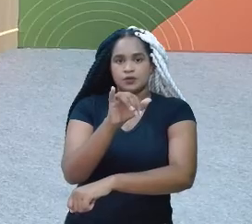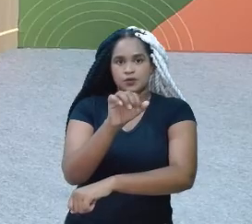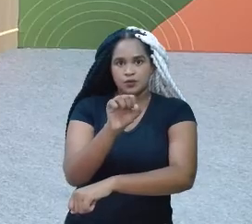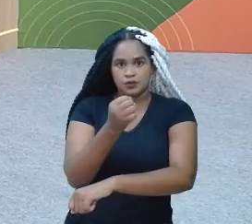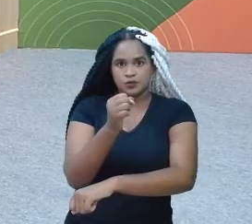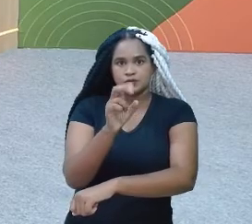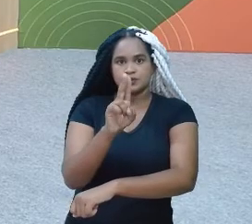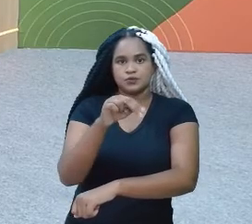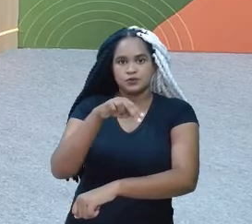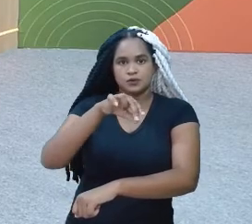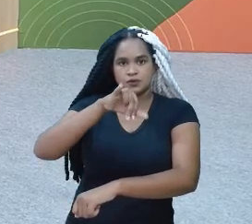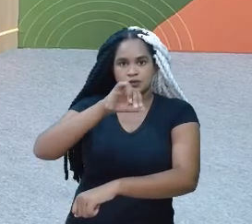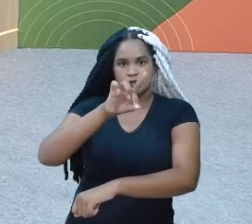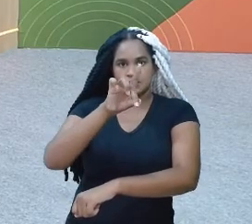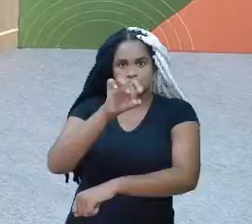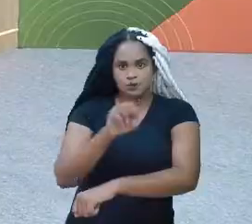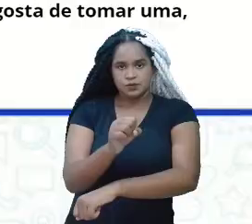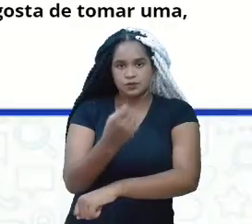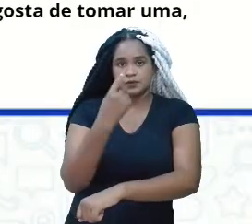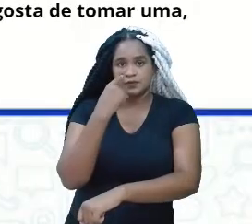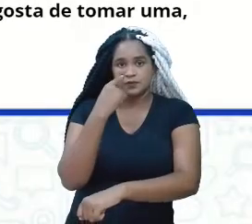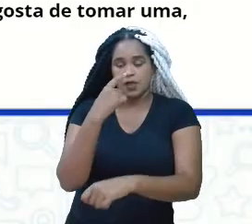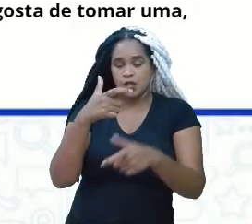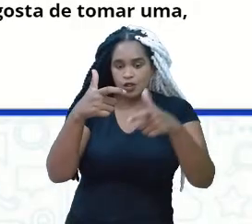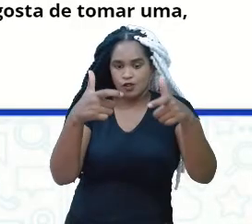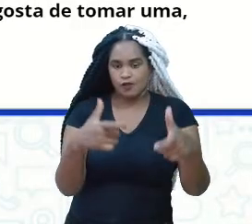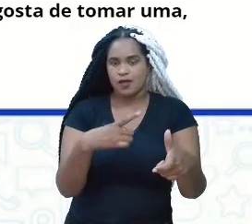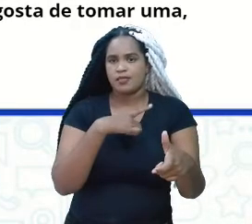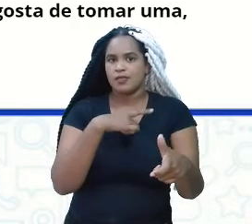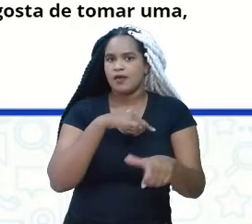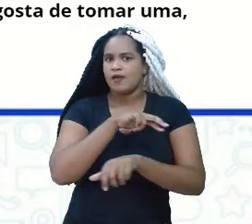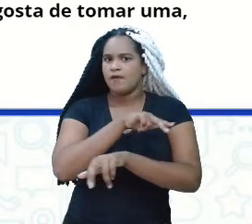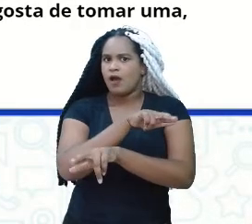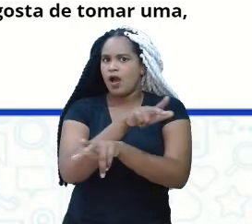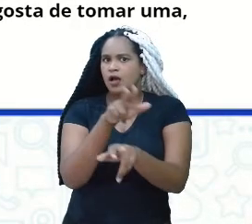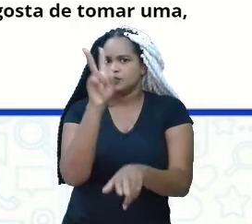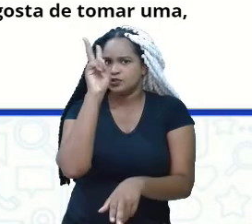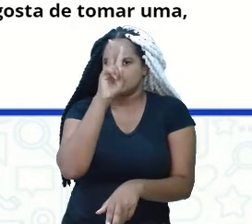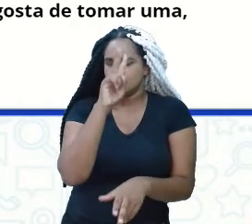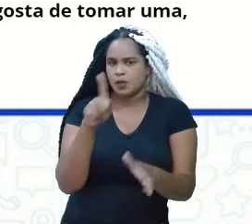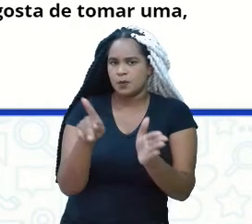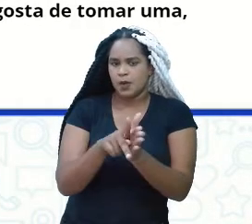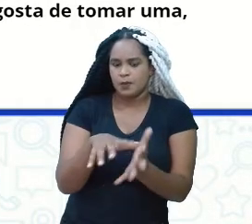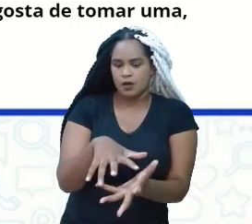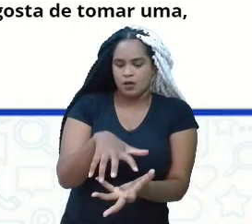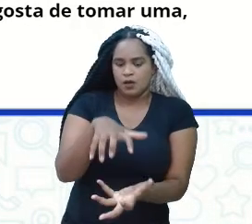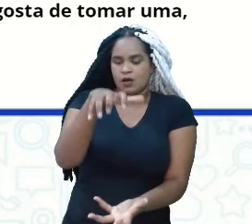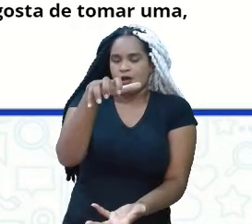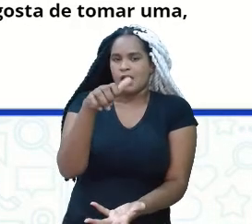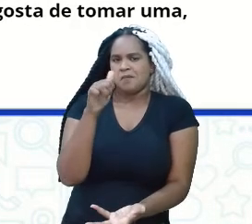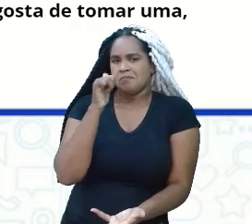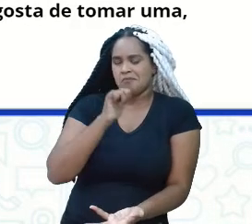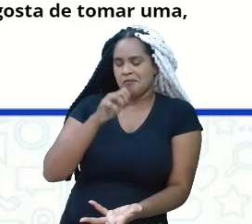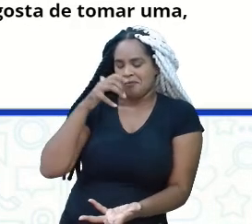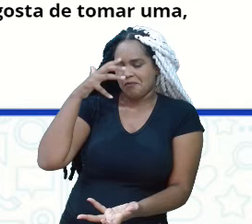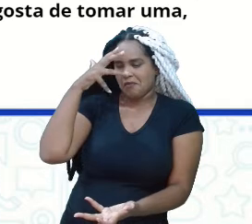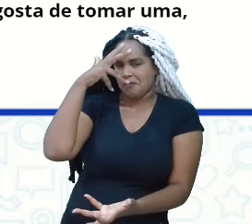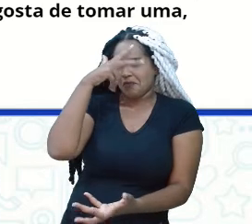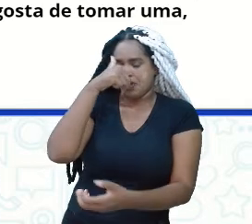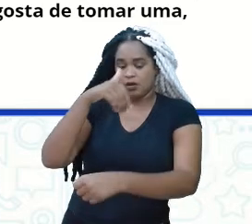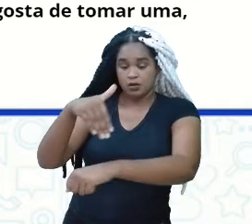do Recife, tem vários relatos sobre a assombração de uma bela moça que aparece na